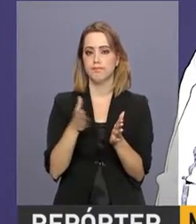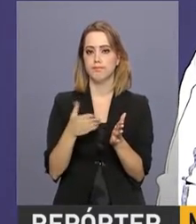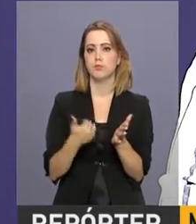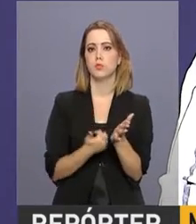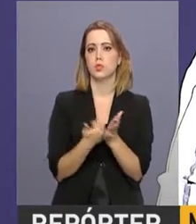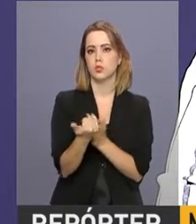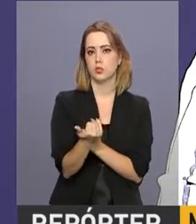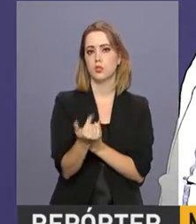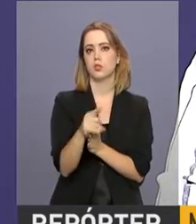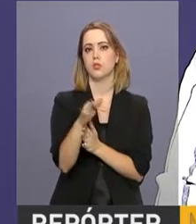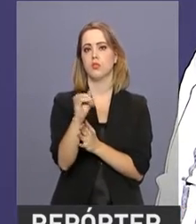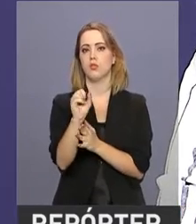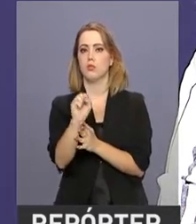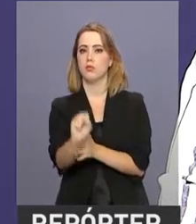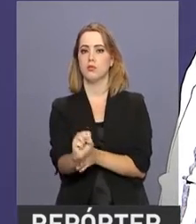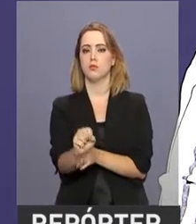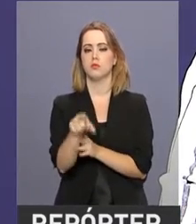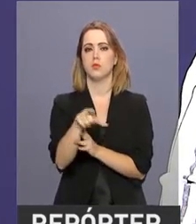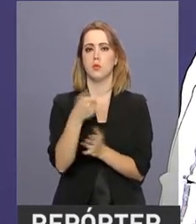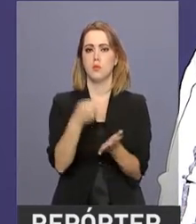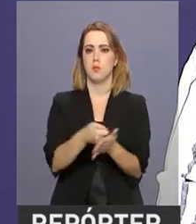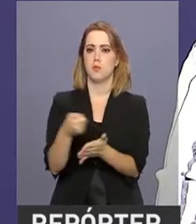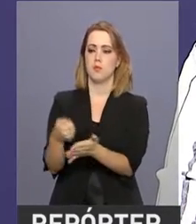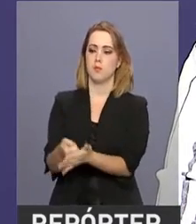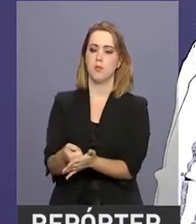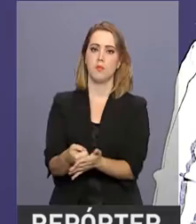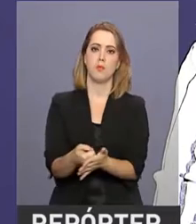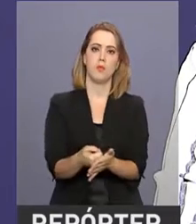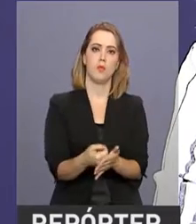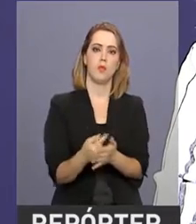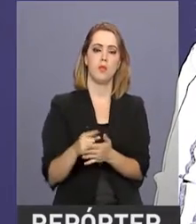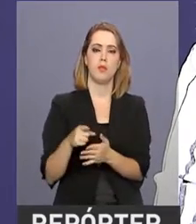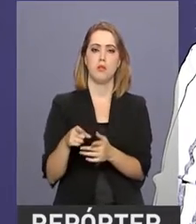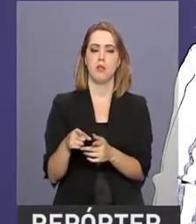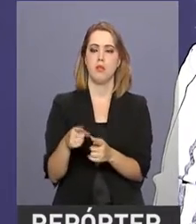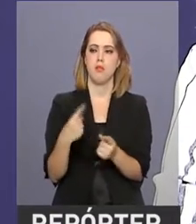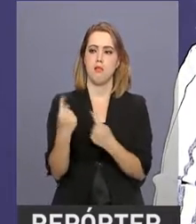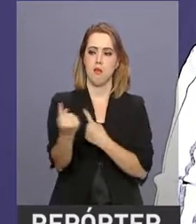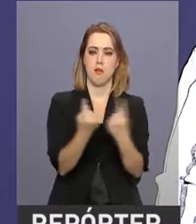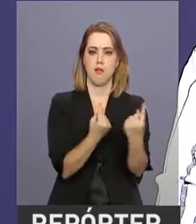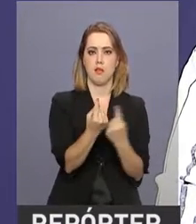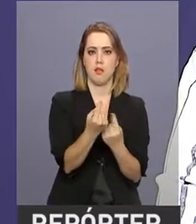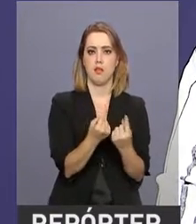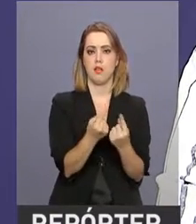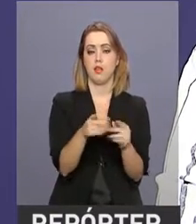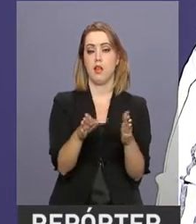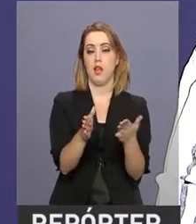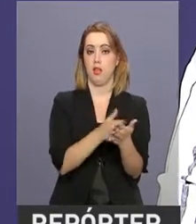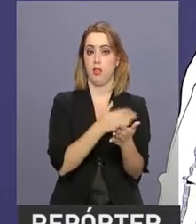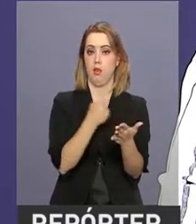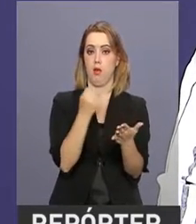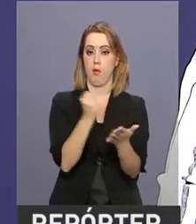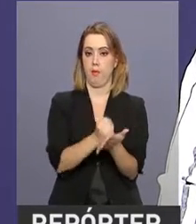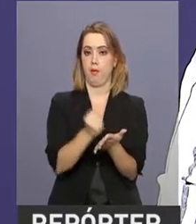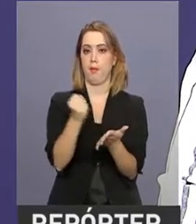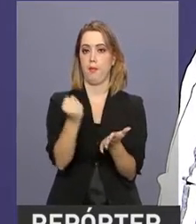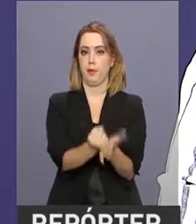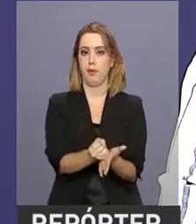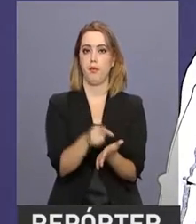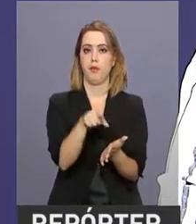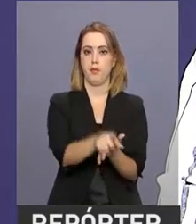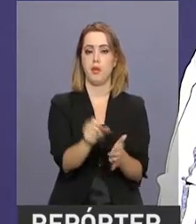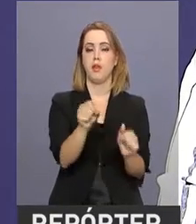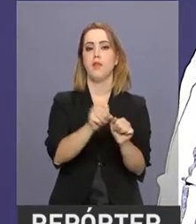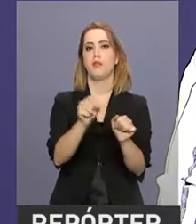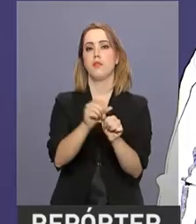contratos fies pagarão uma área para cada contrato fiéis o contrato é operacionalizado pelo banco